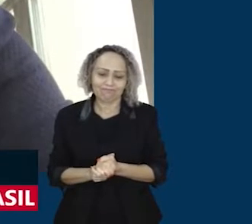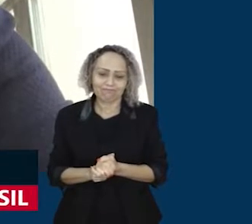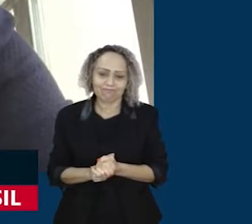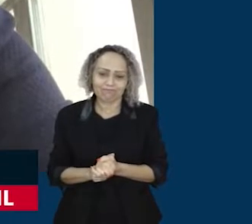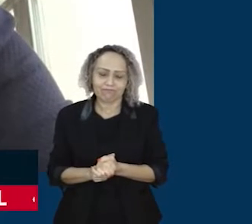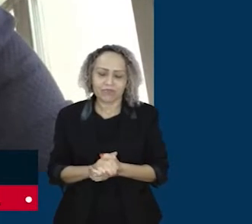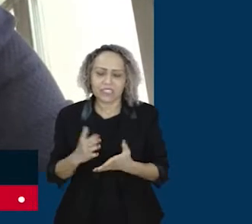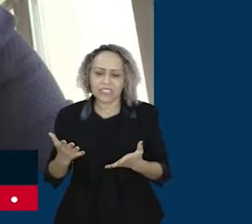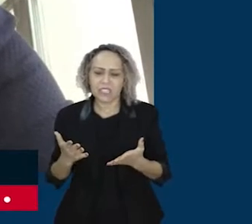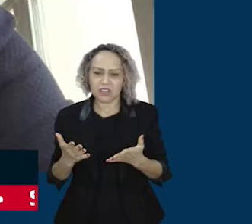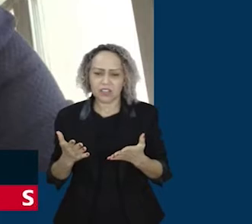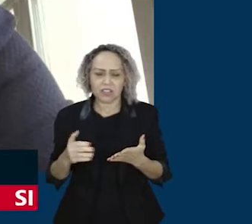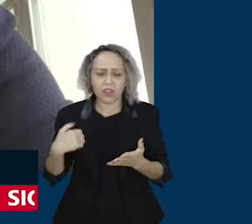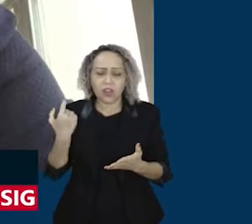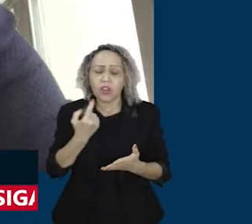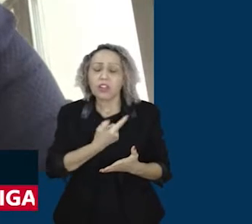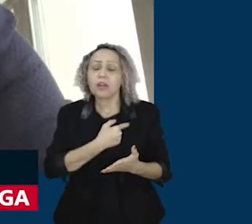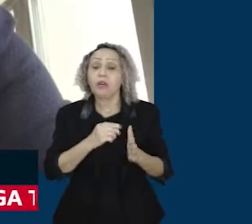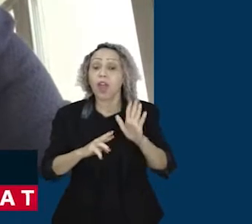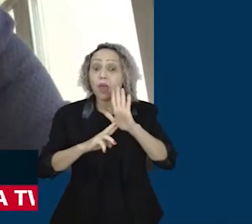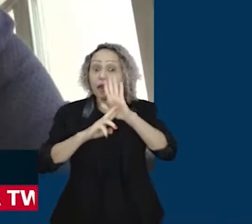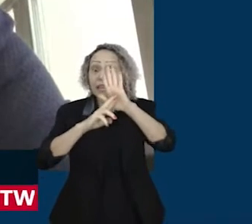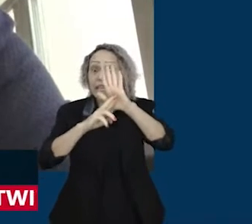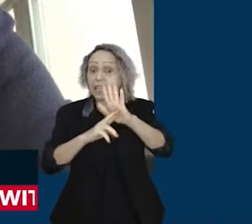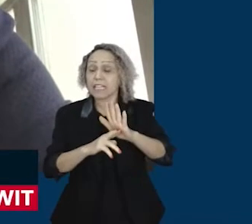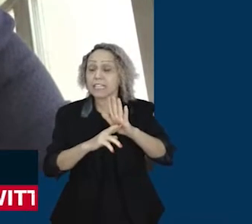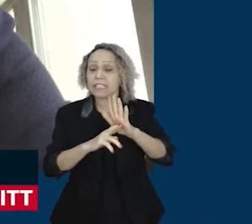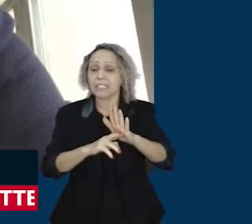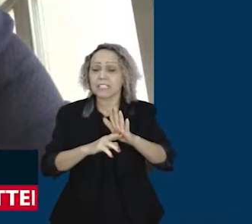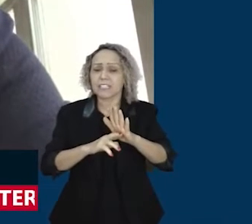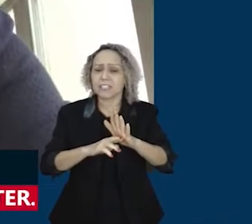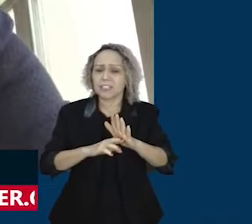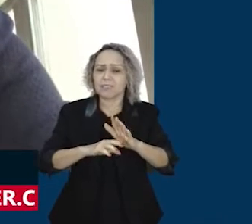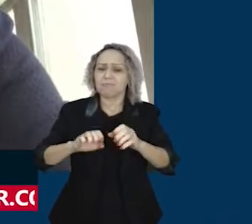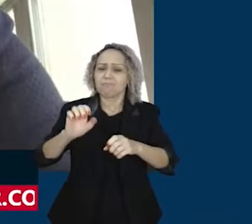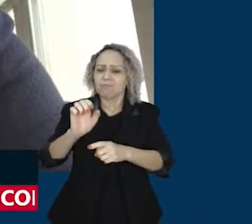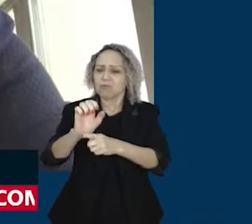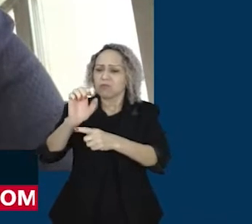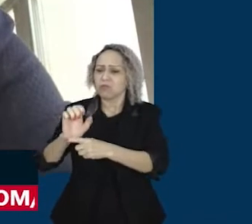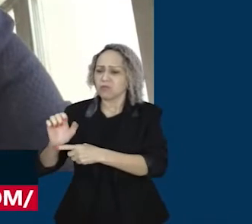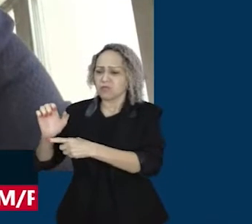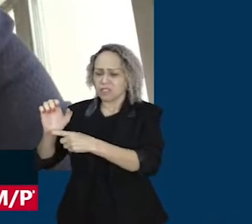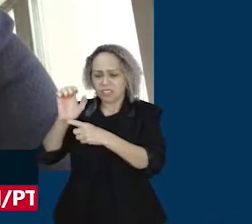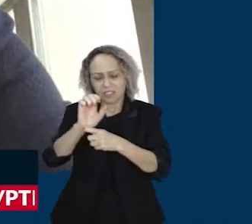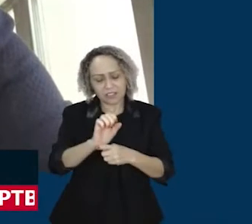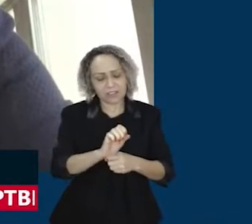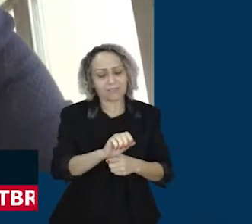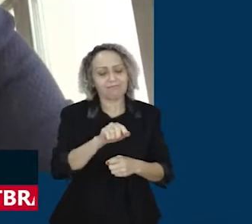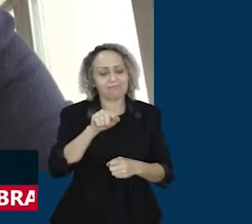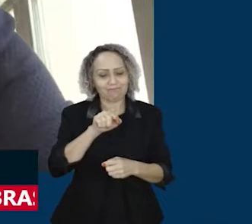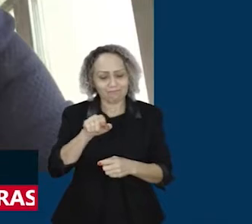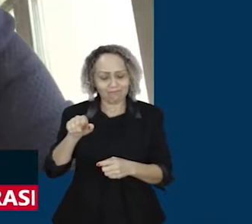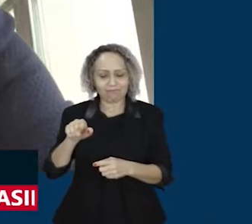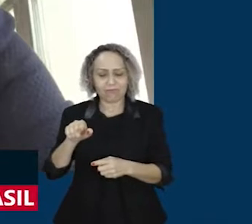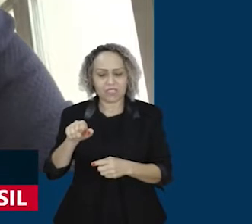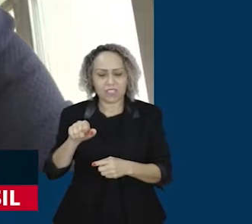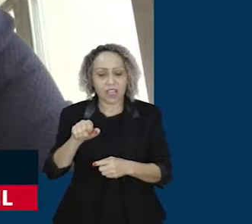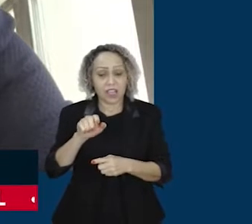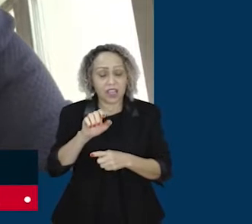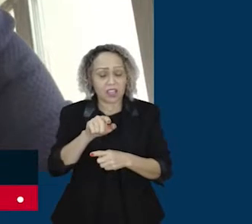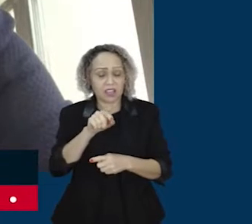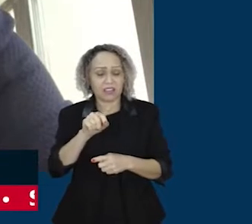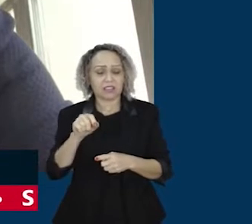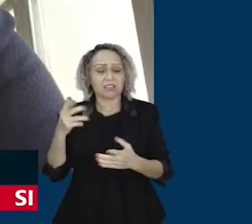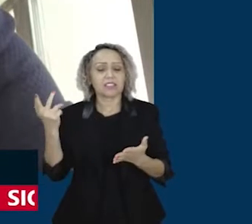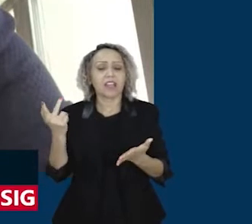senadores por estado, nós somos representantes dos estados, e os estados estão sendo vilipendiados com uma medida